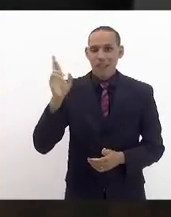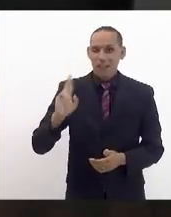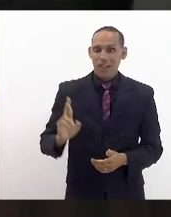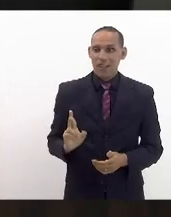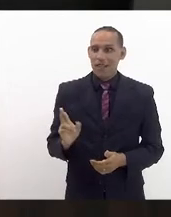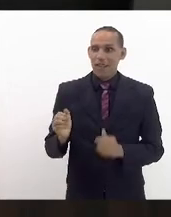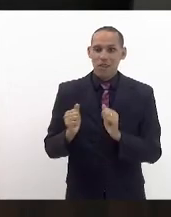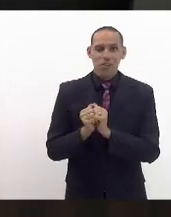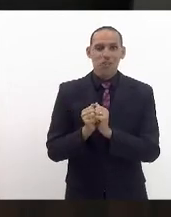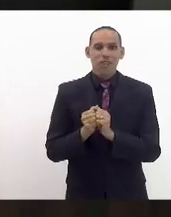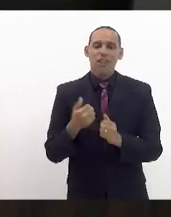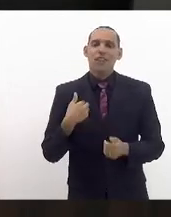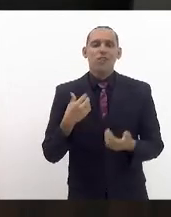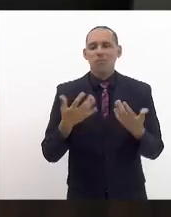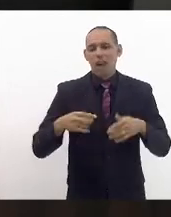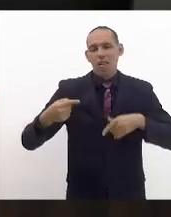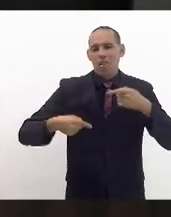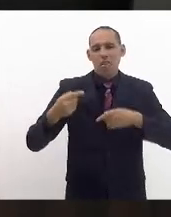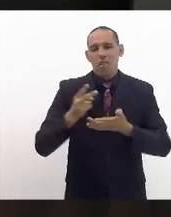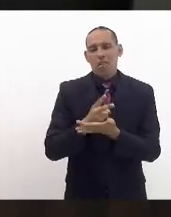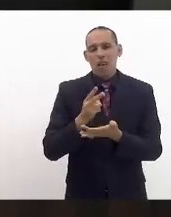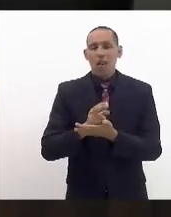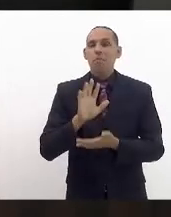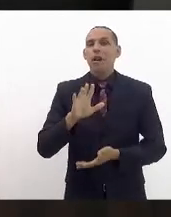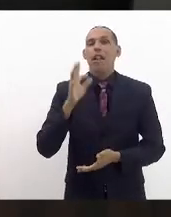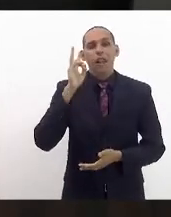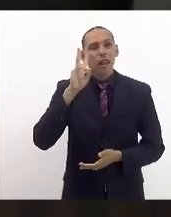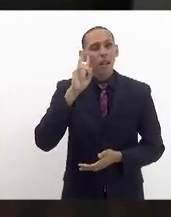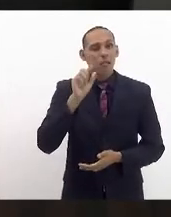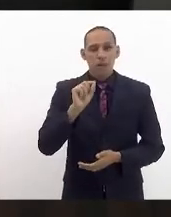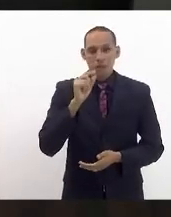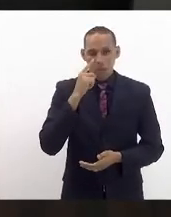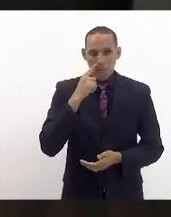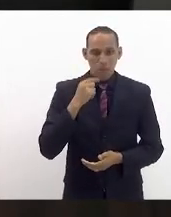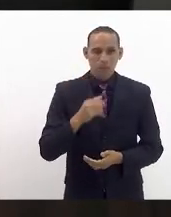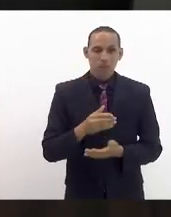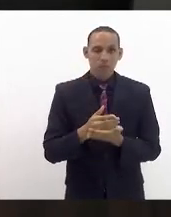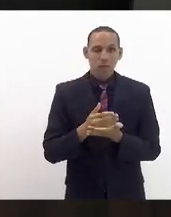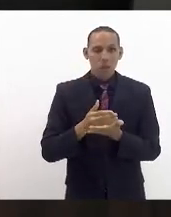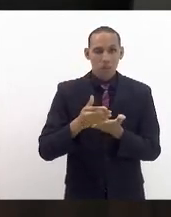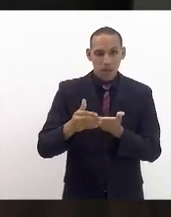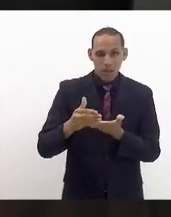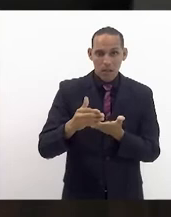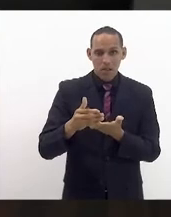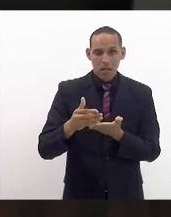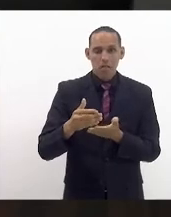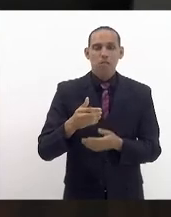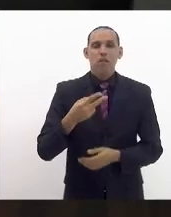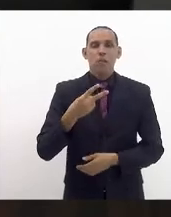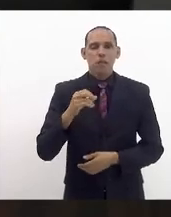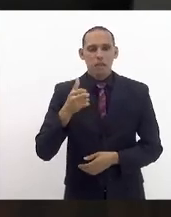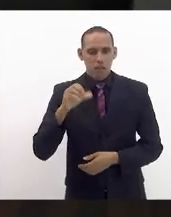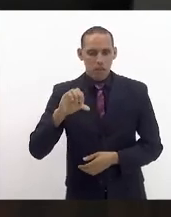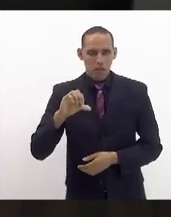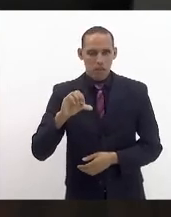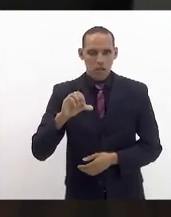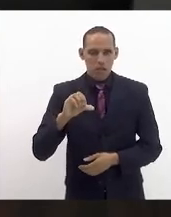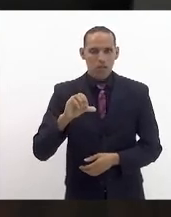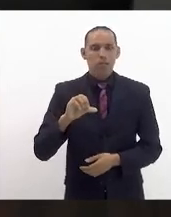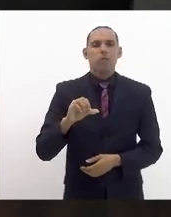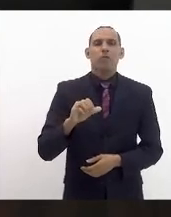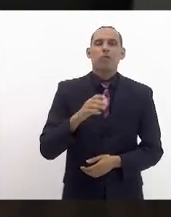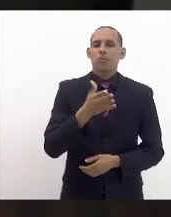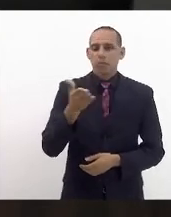levantar mais polêmicas. Mas é para lembrarmos que no início de 19, deputada Marta, deputado Luiz, deputado